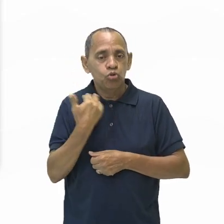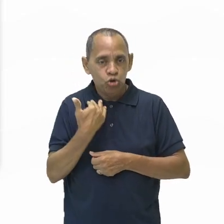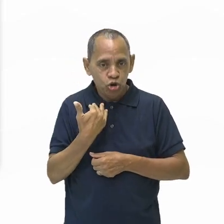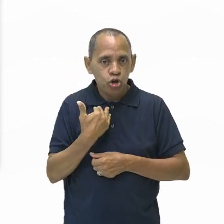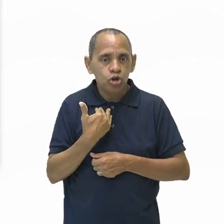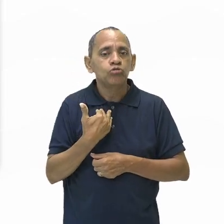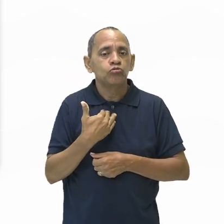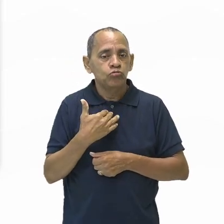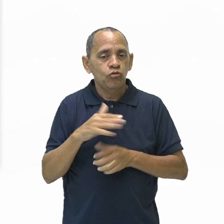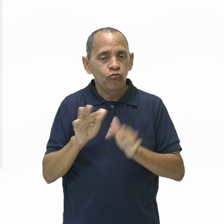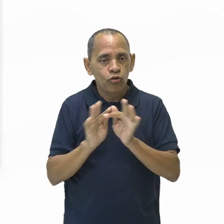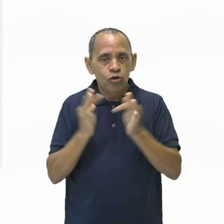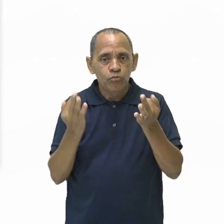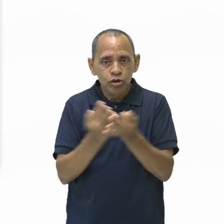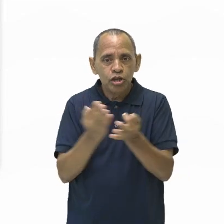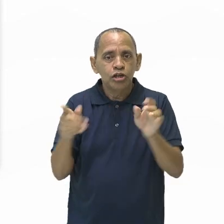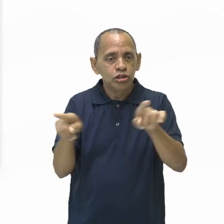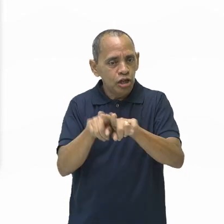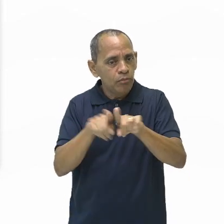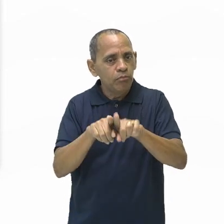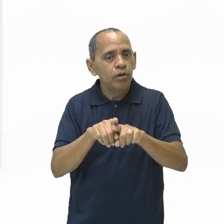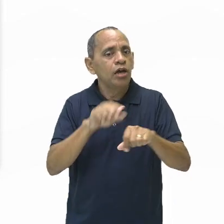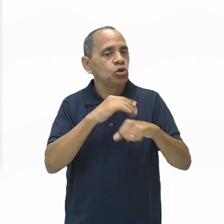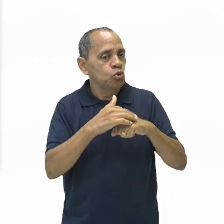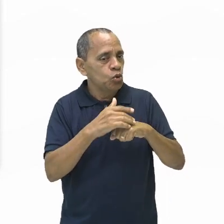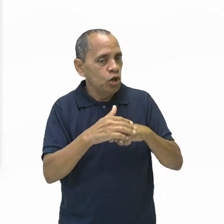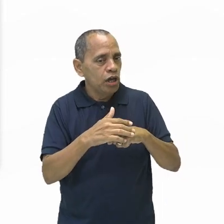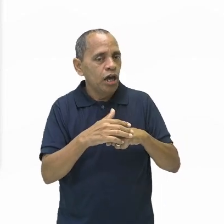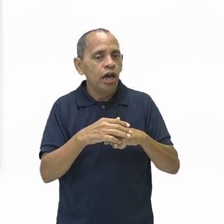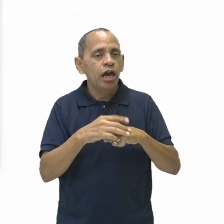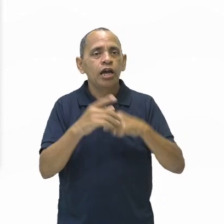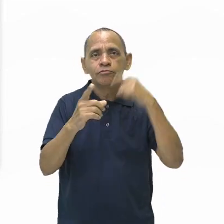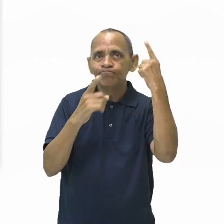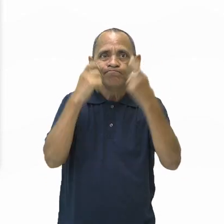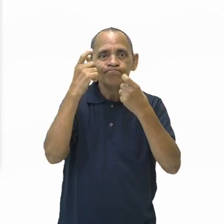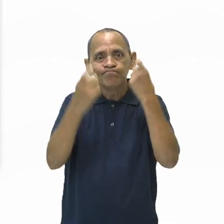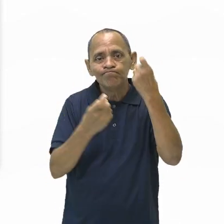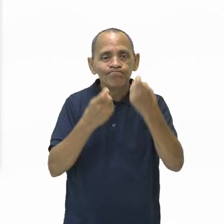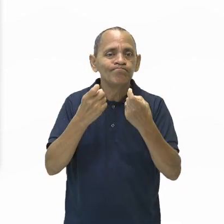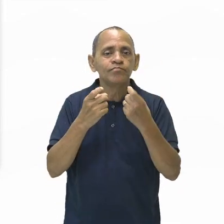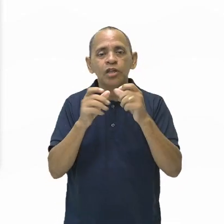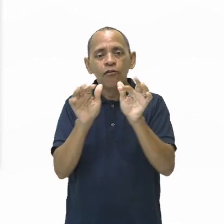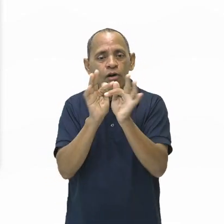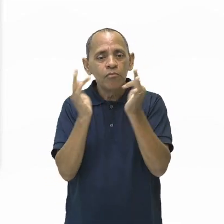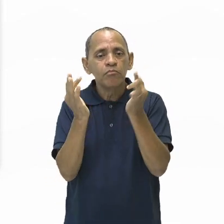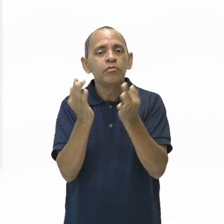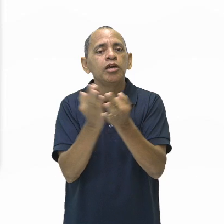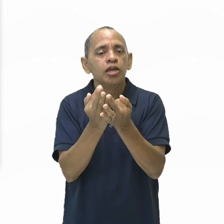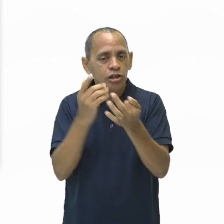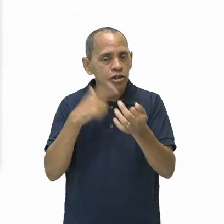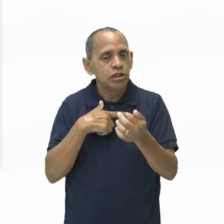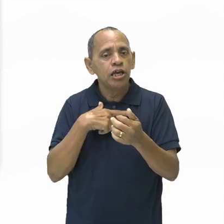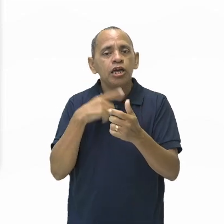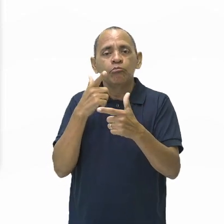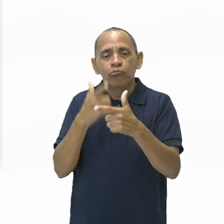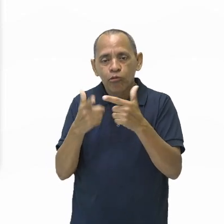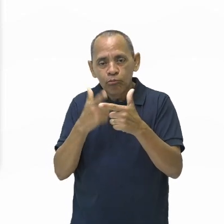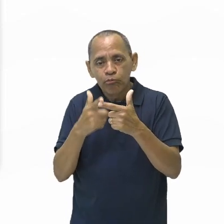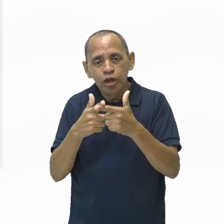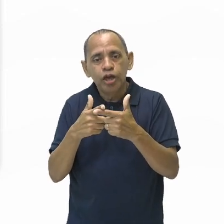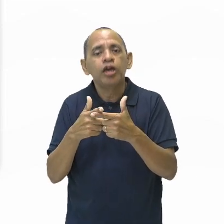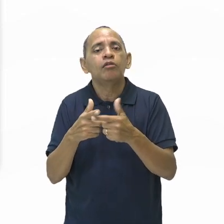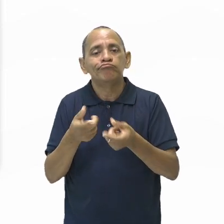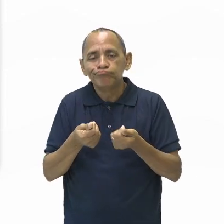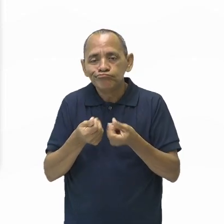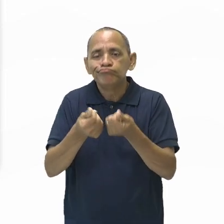cair doente com essa doença. Tá? Então, ela fica ali preocupada. Imagina, a família toda doente e eles estão passando por dificuldade financeira. E aí, para